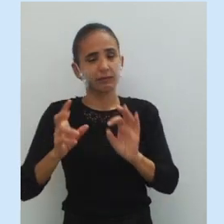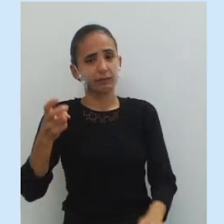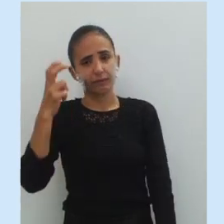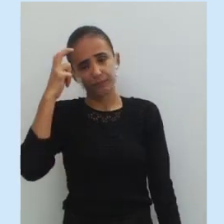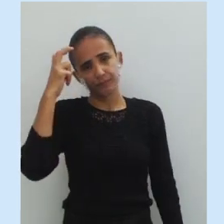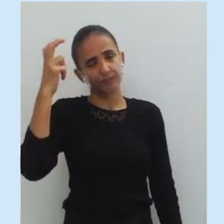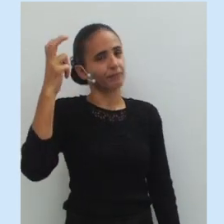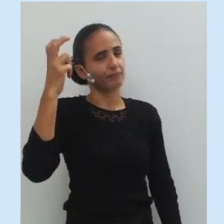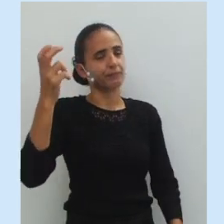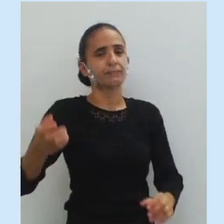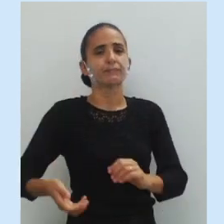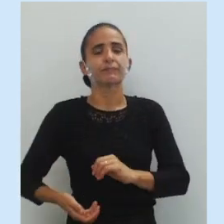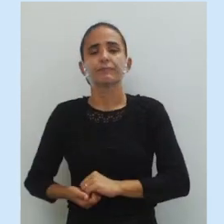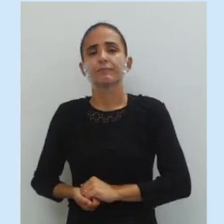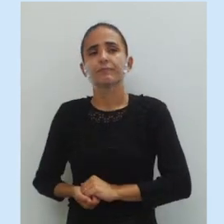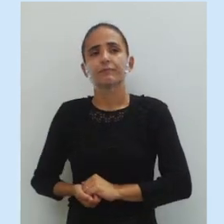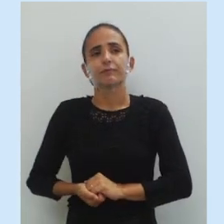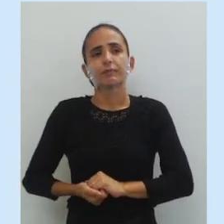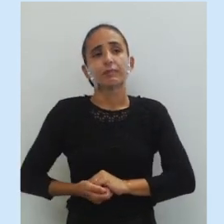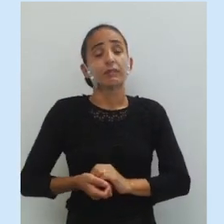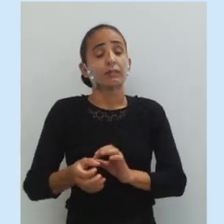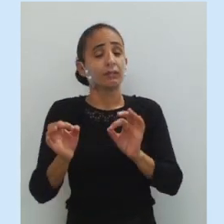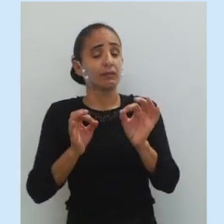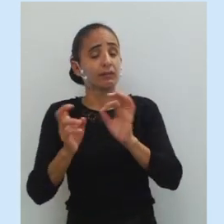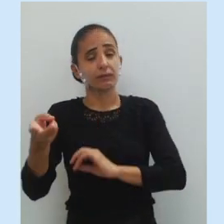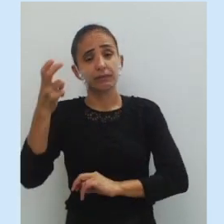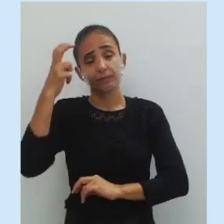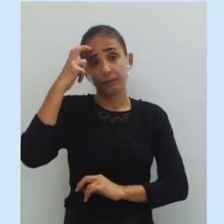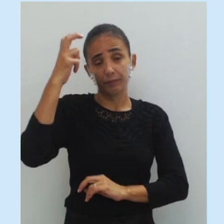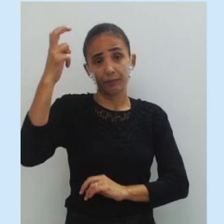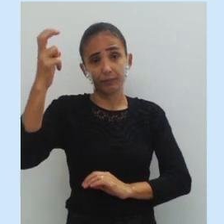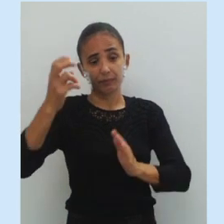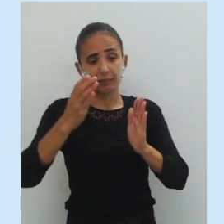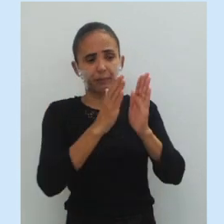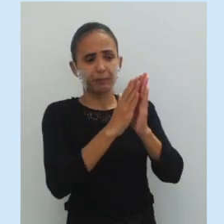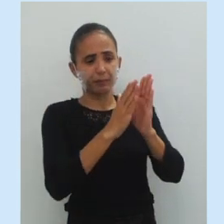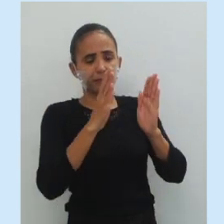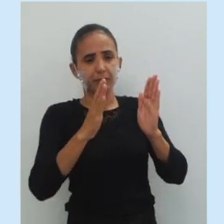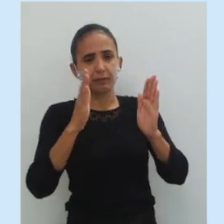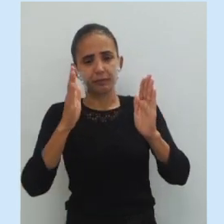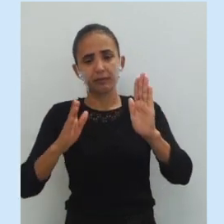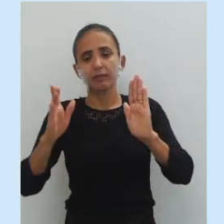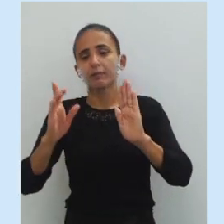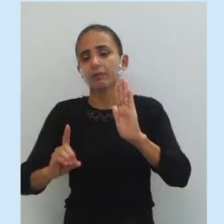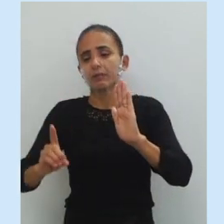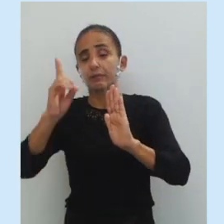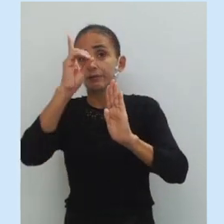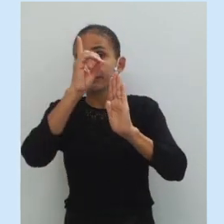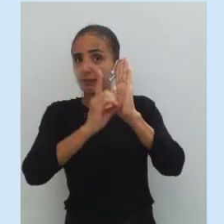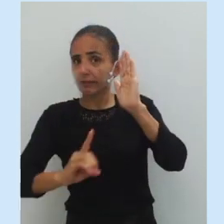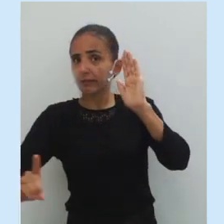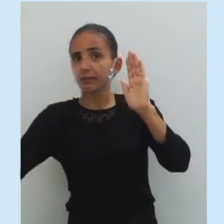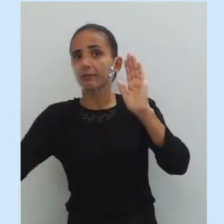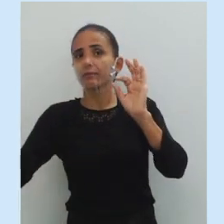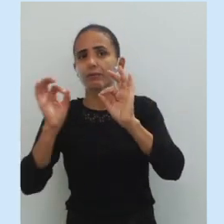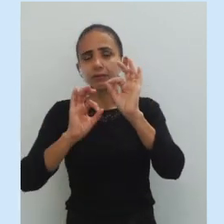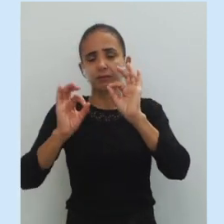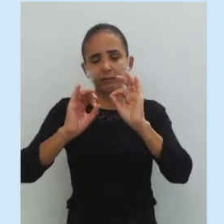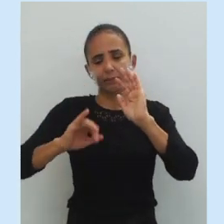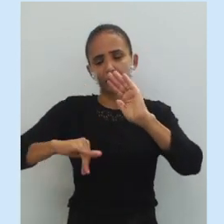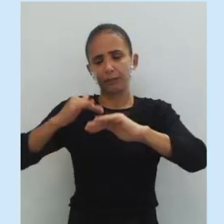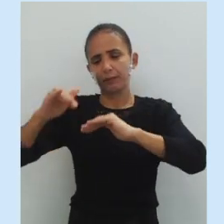intelectual. A propriedade intelectual, ela vai dividir em direito autoral,